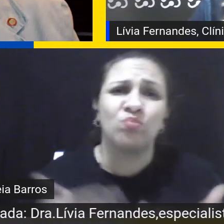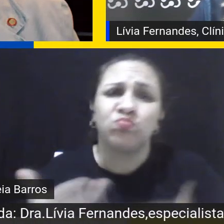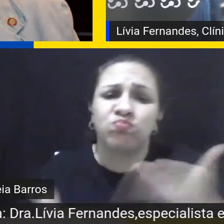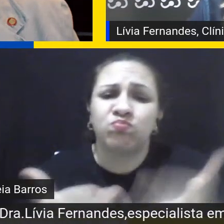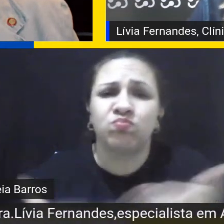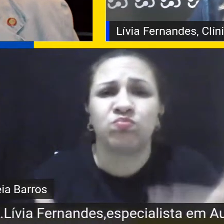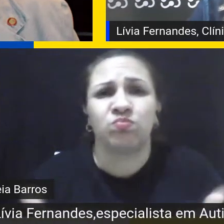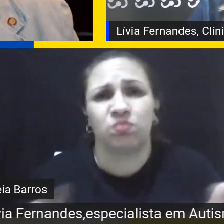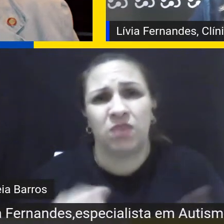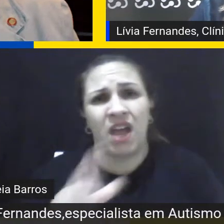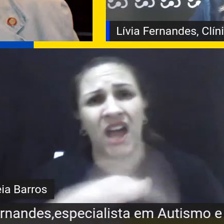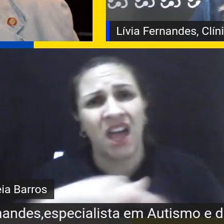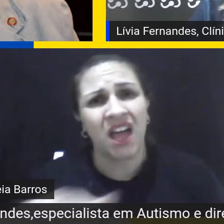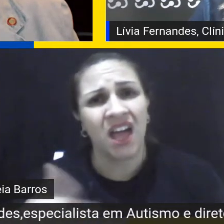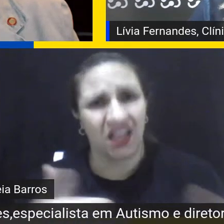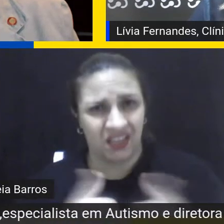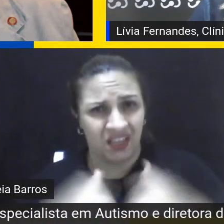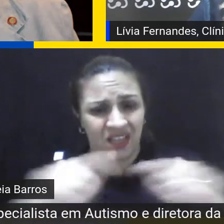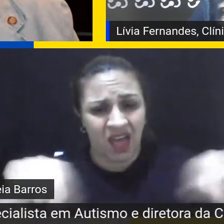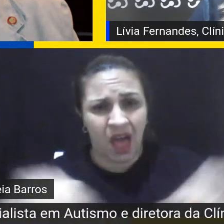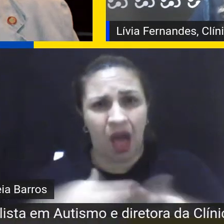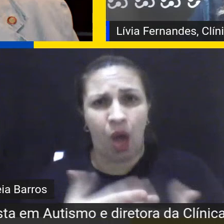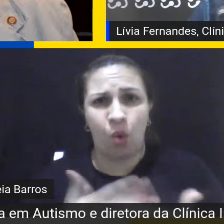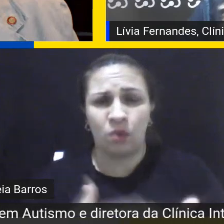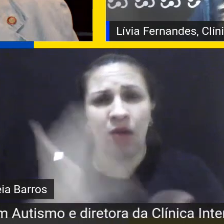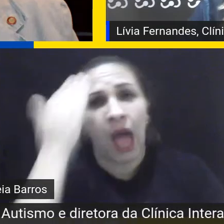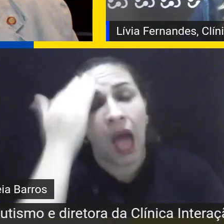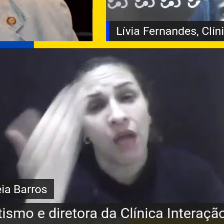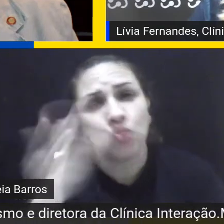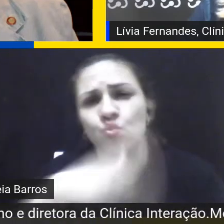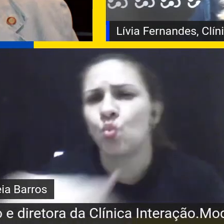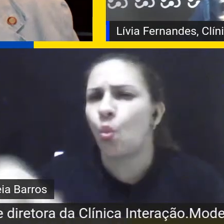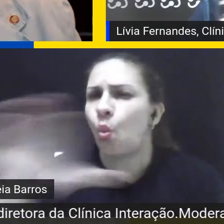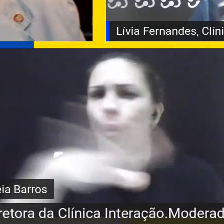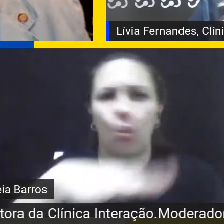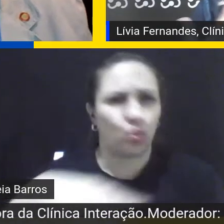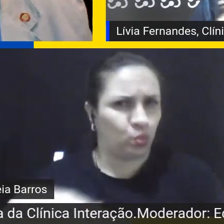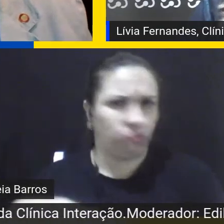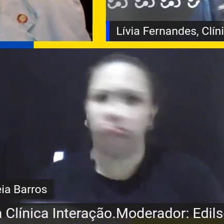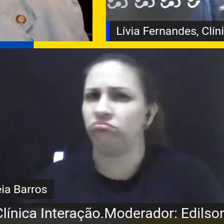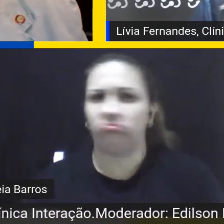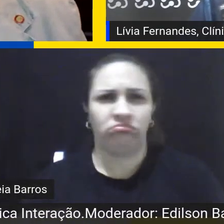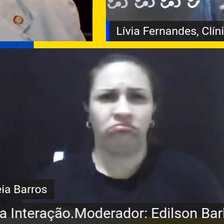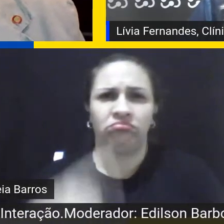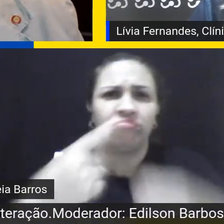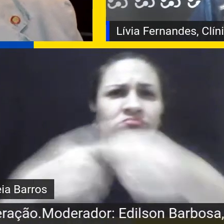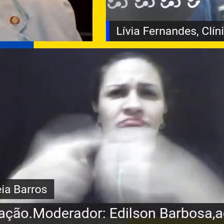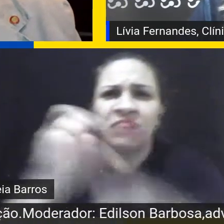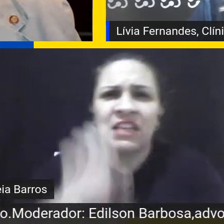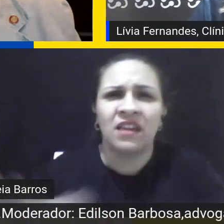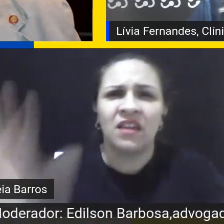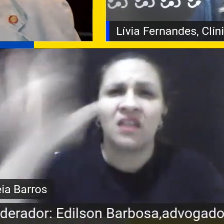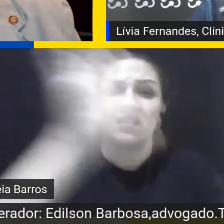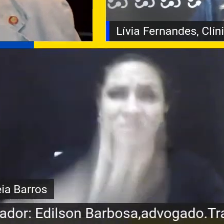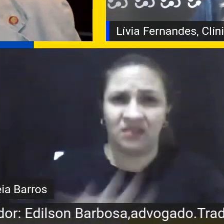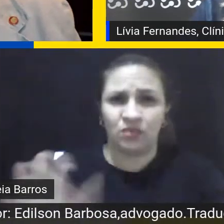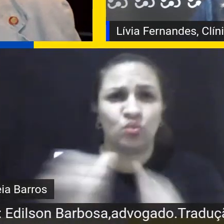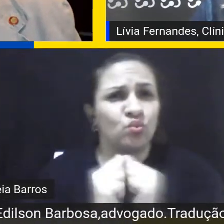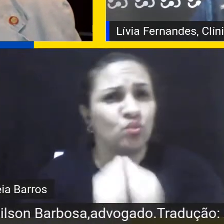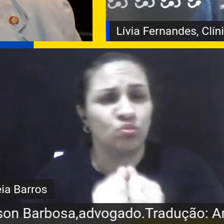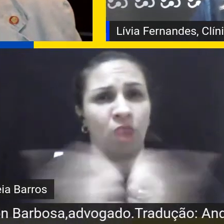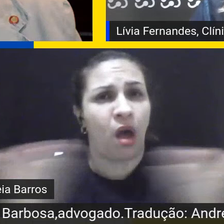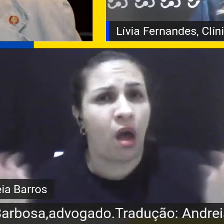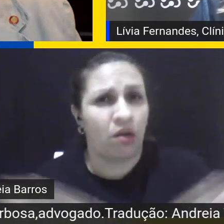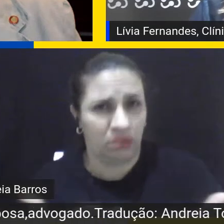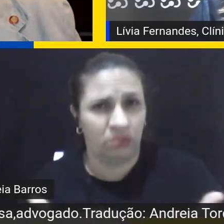criança em sala de aula, tá? Agradecer a todos, de todos os outros estados que estão aqui conosco, e